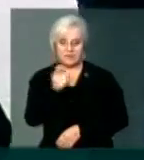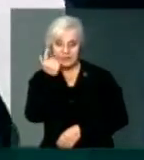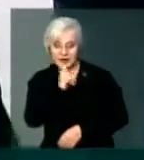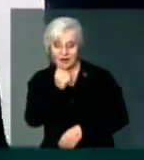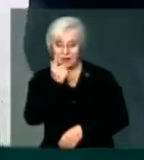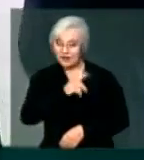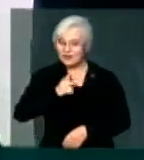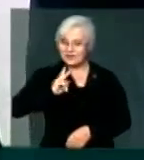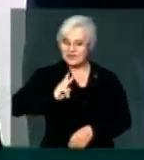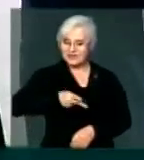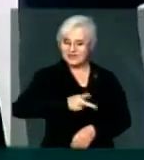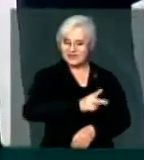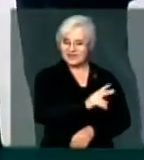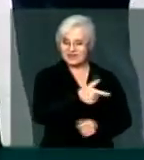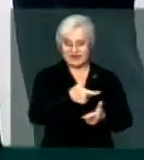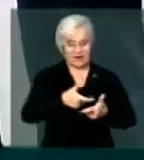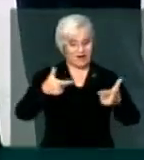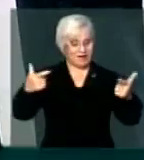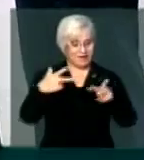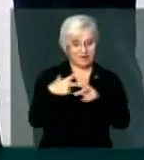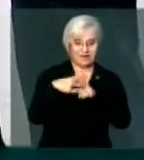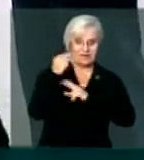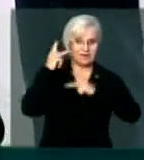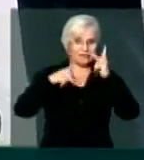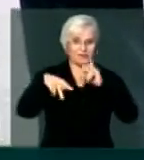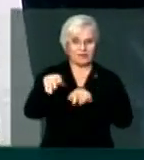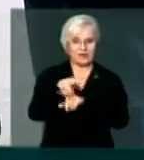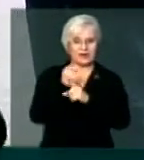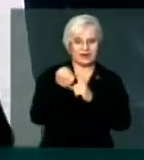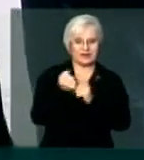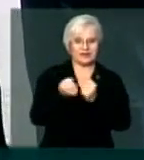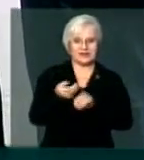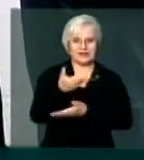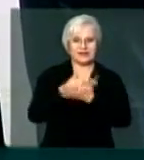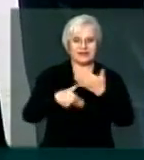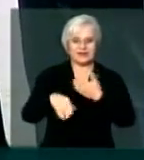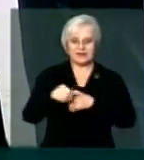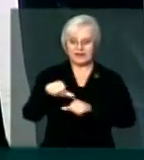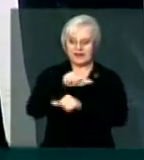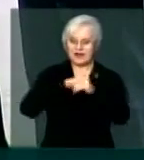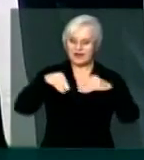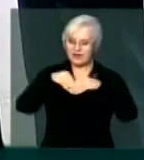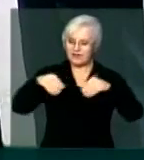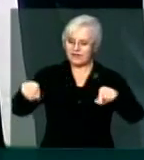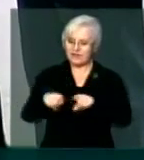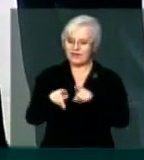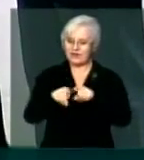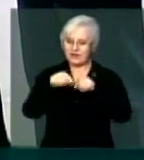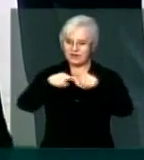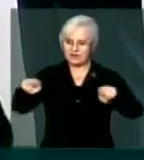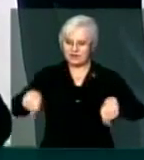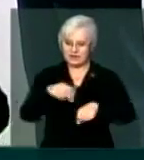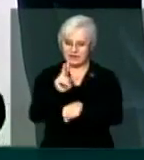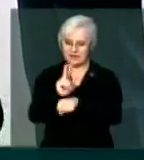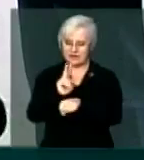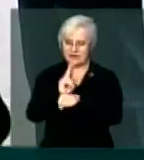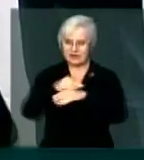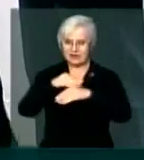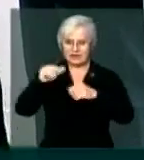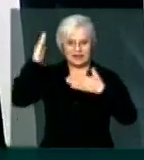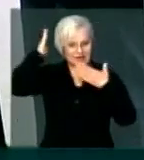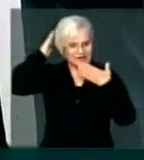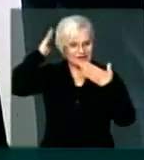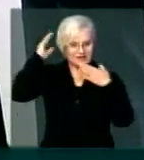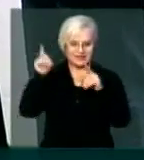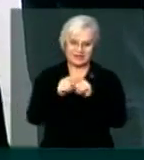gente continuar avançando muito nas políticas sociais, pela reforma agrária, pela demarcação das terras indígenas,